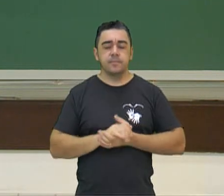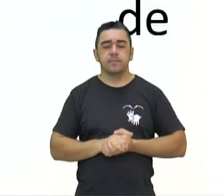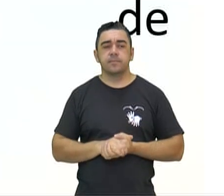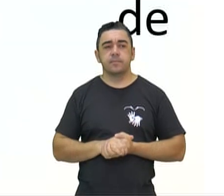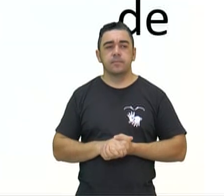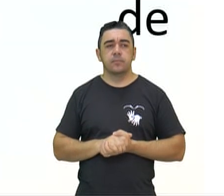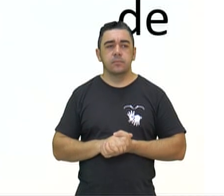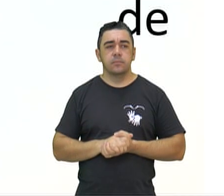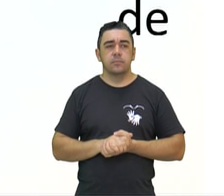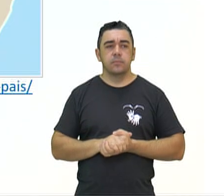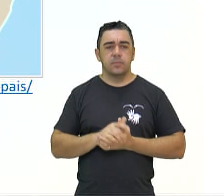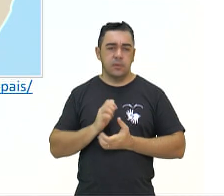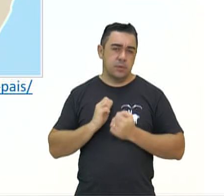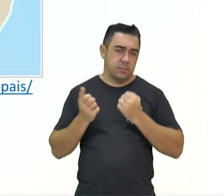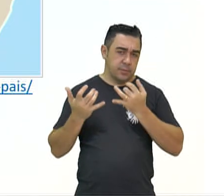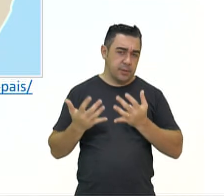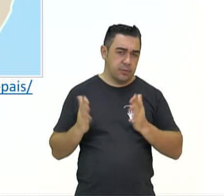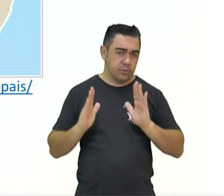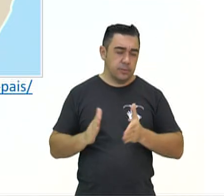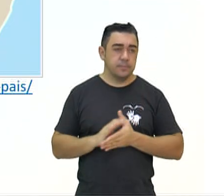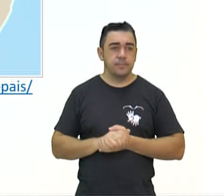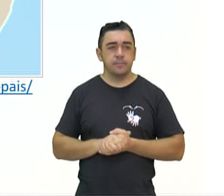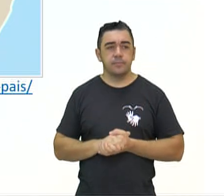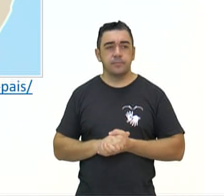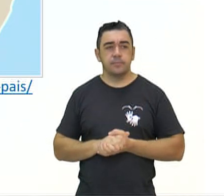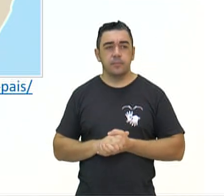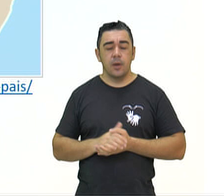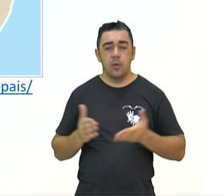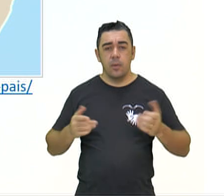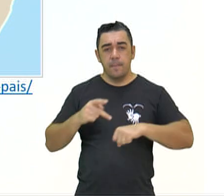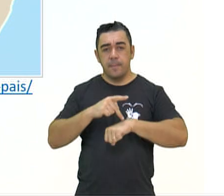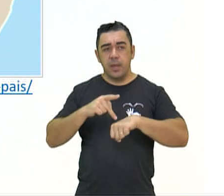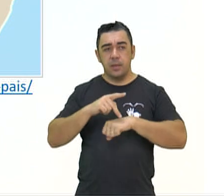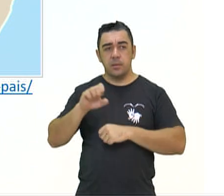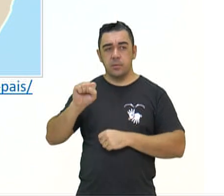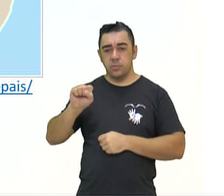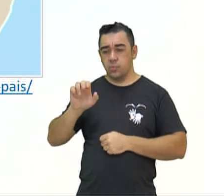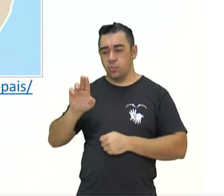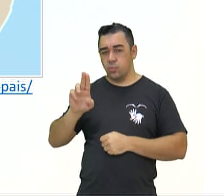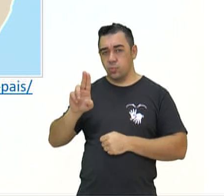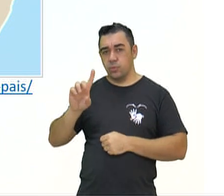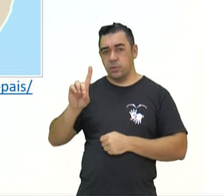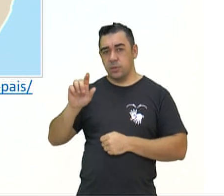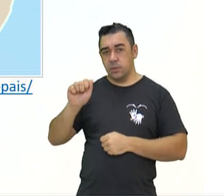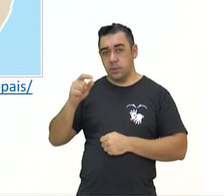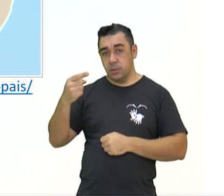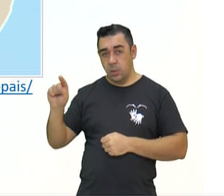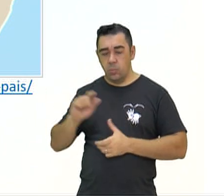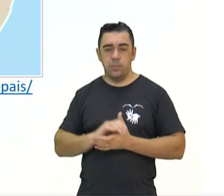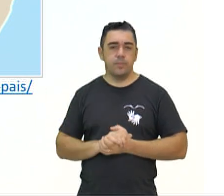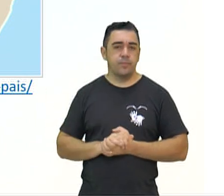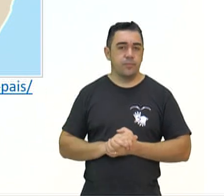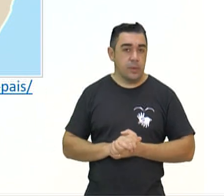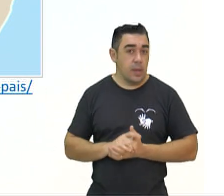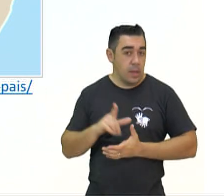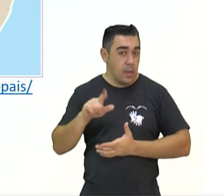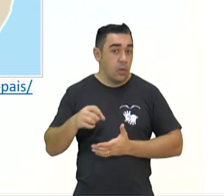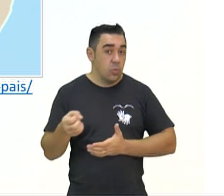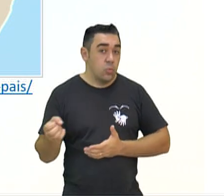está nessa resposta aqui, né? Sudão. Sudão é um caso extremamente